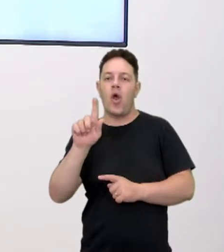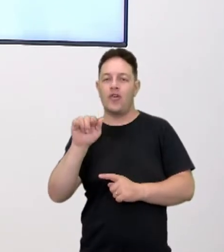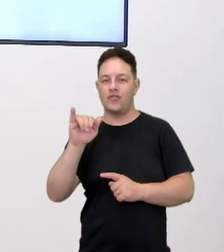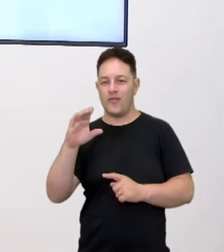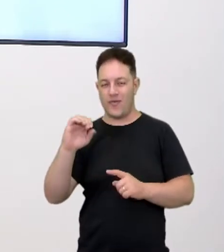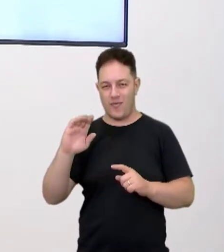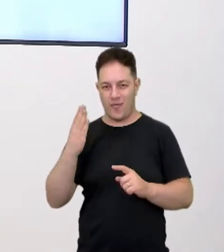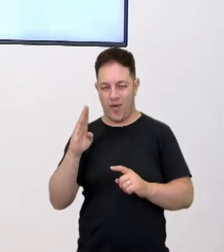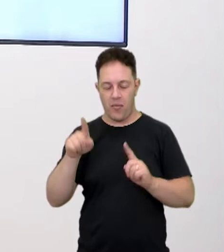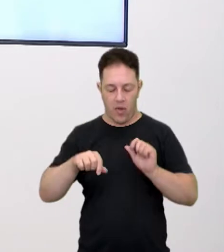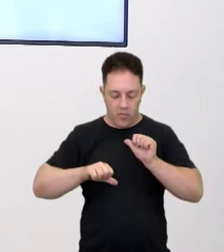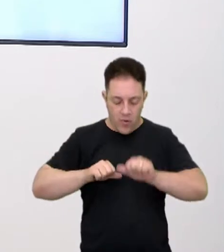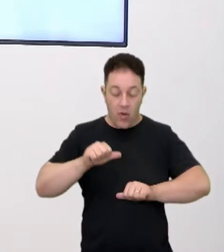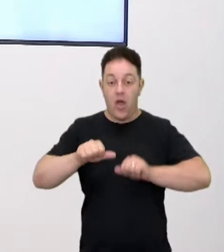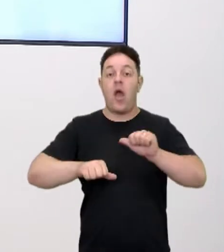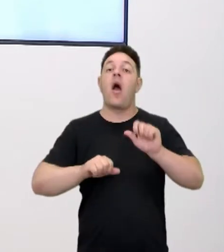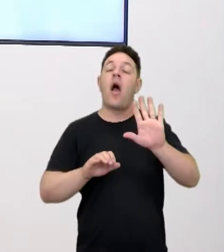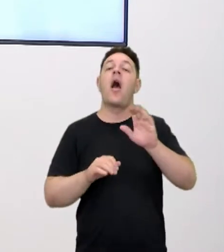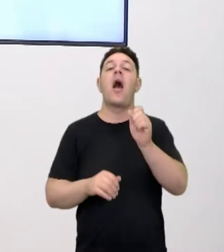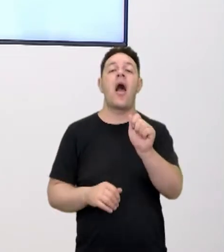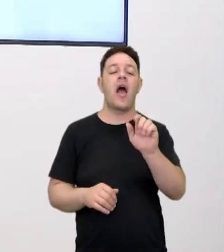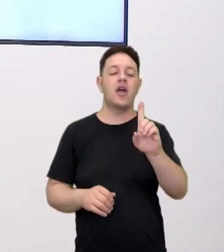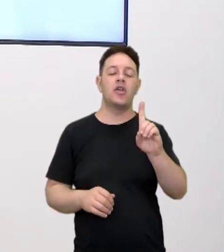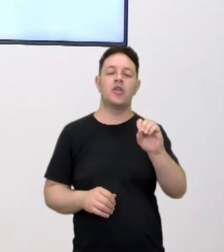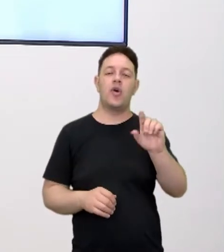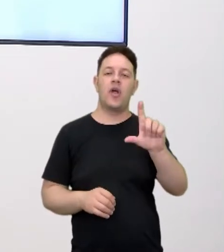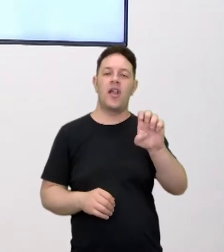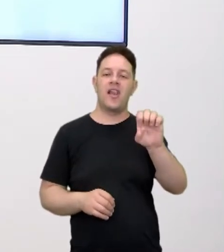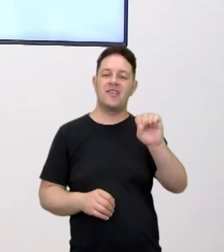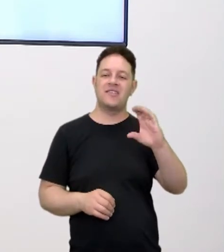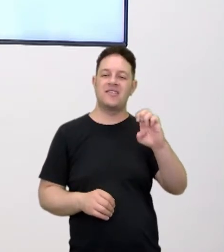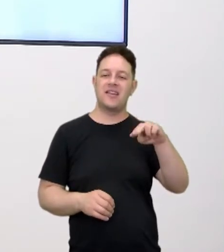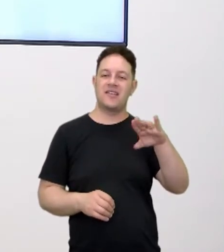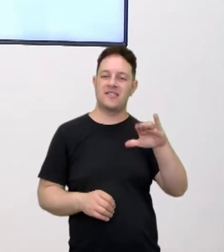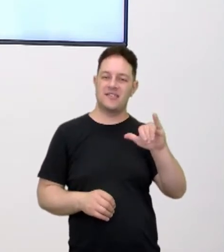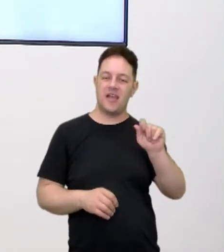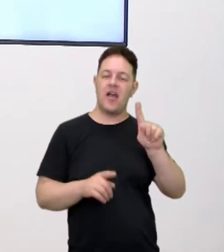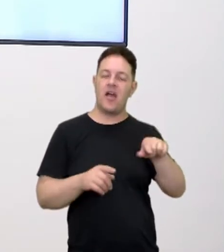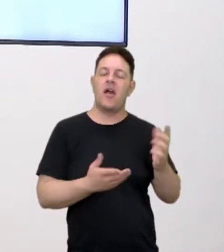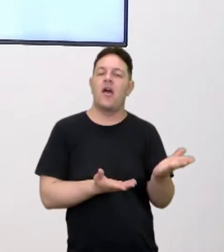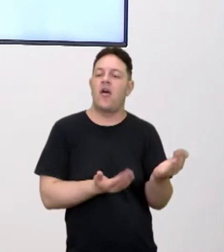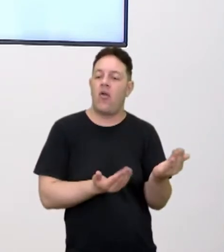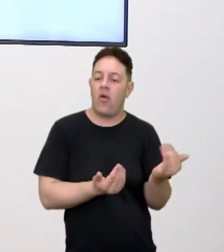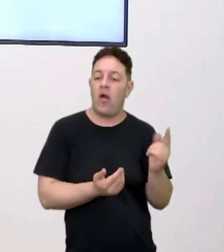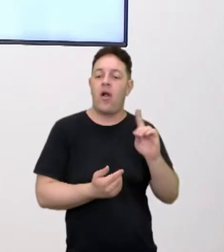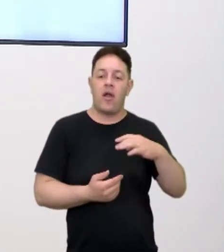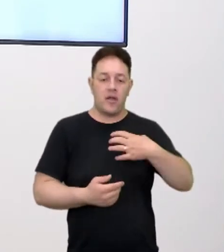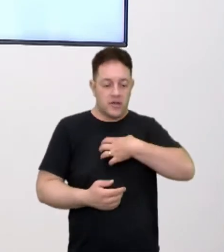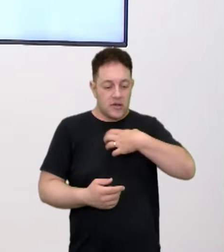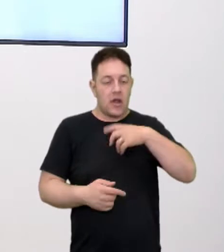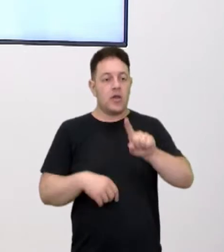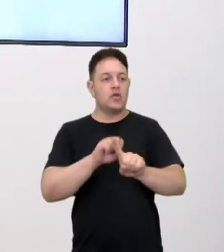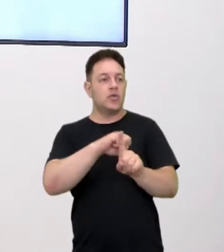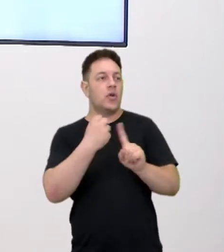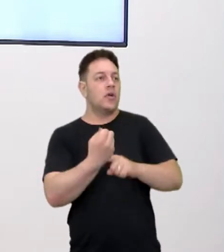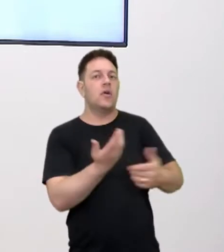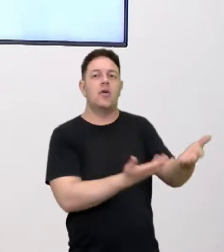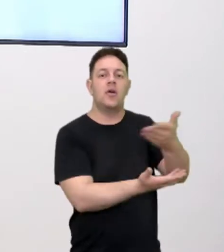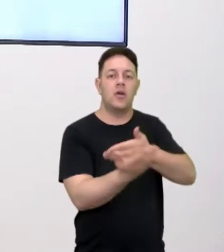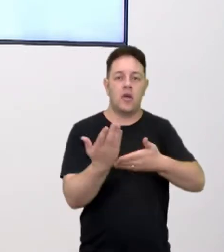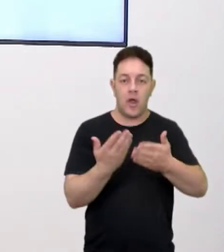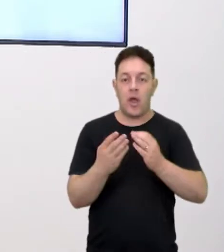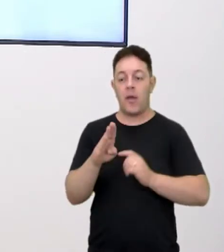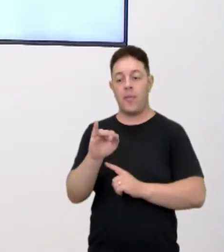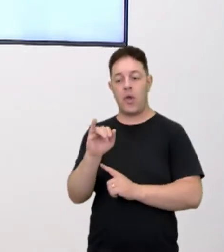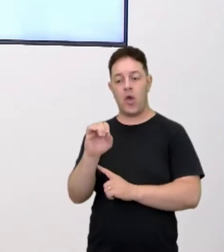adolescência, né, dessa maneira que a gente fala, é uma instituição. Uma instituição não, né? Ela é um aspecto social. O biológico é a